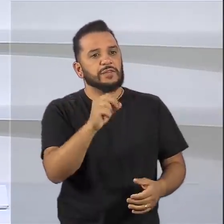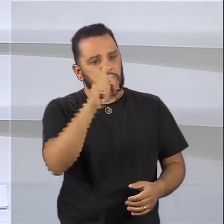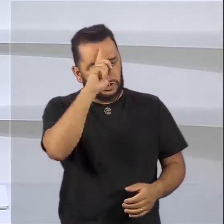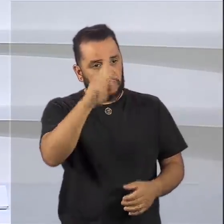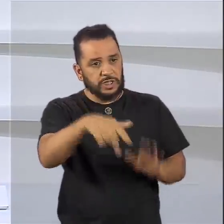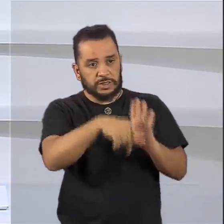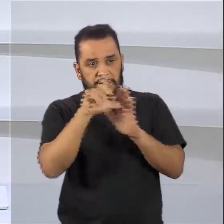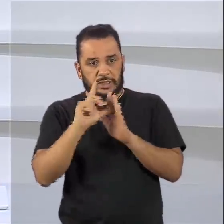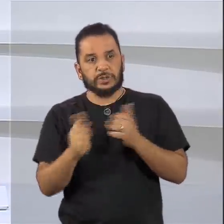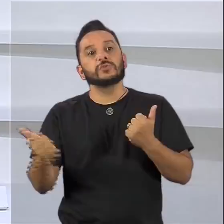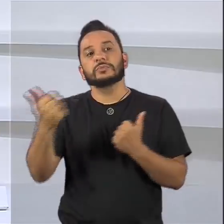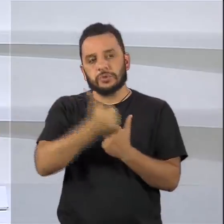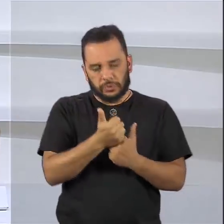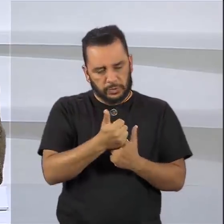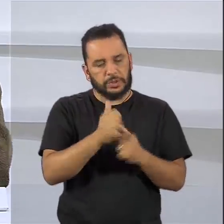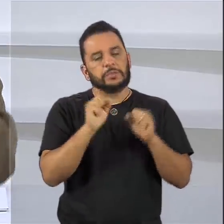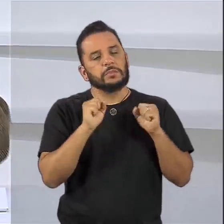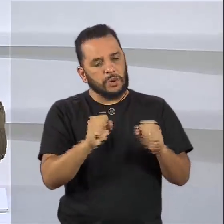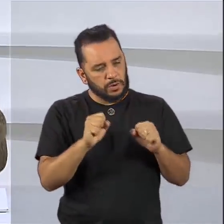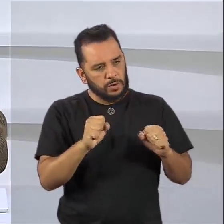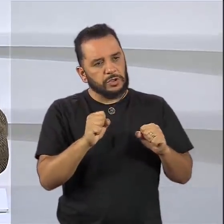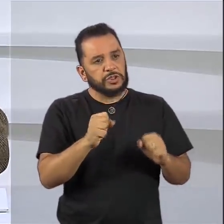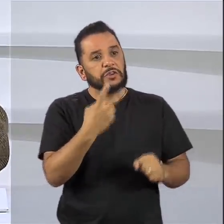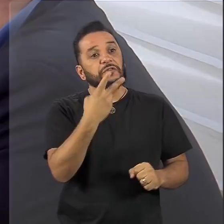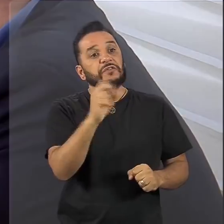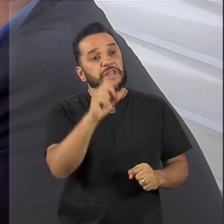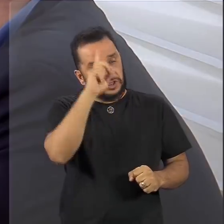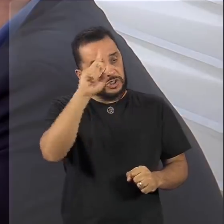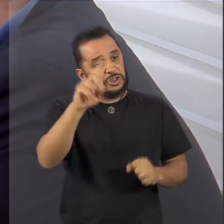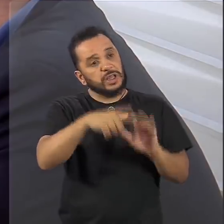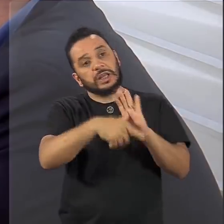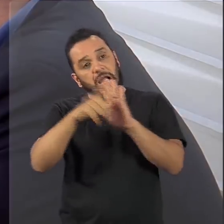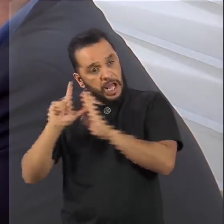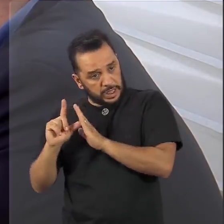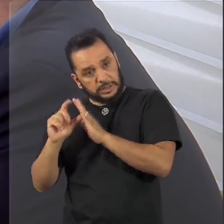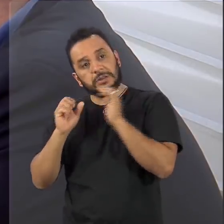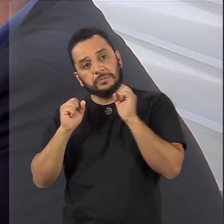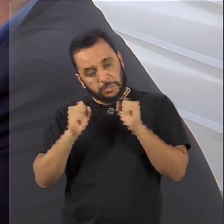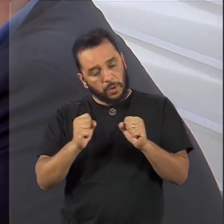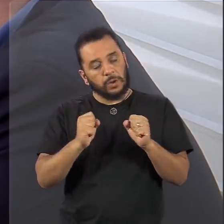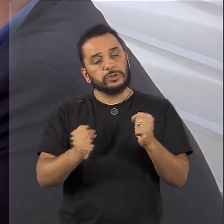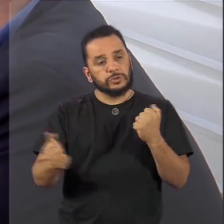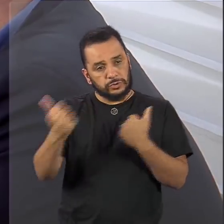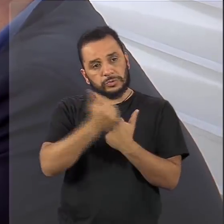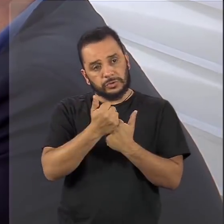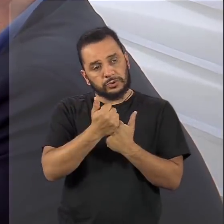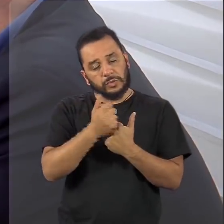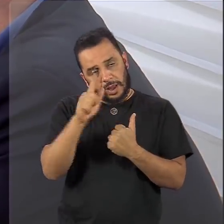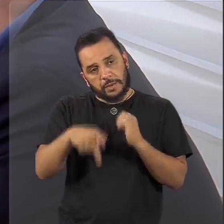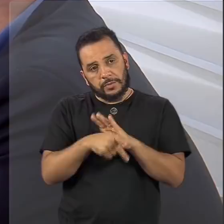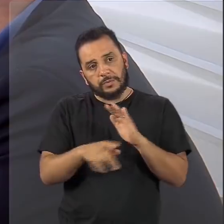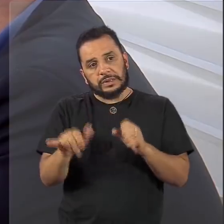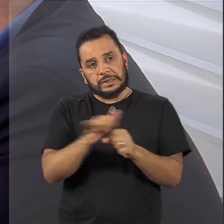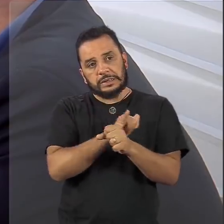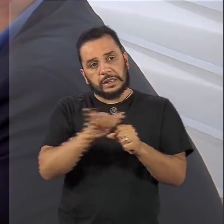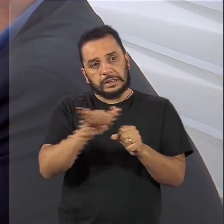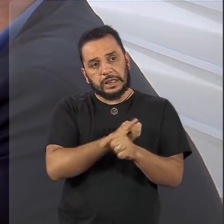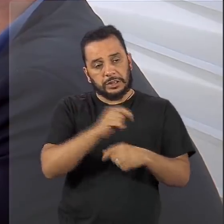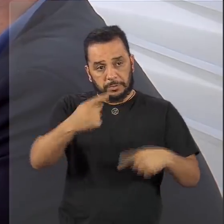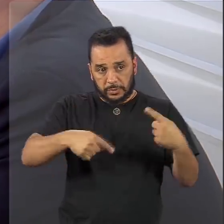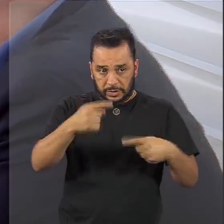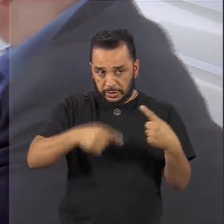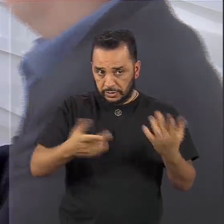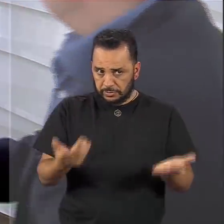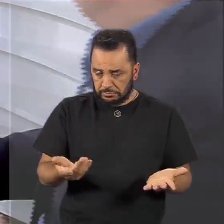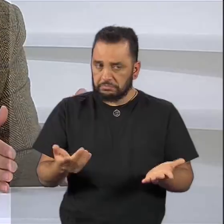Então, é absolutamente legal que haja uma substituição dos nomes na chapa, né? Aí é uma estratégia política, né? Se o melhor é